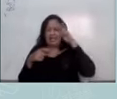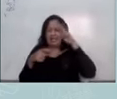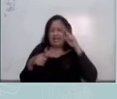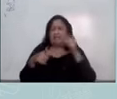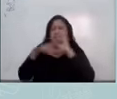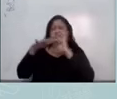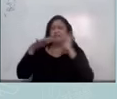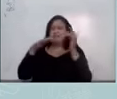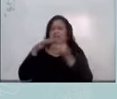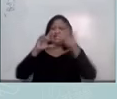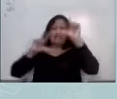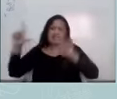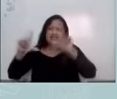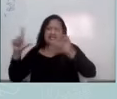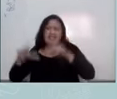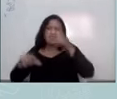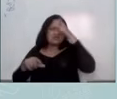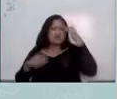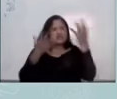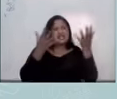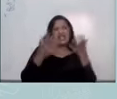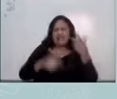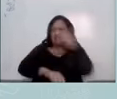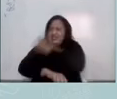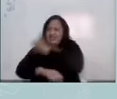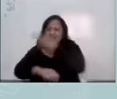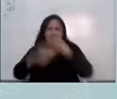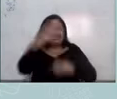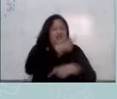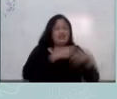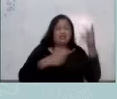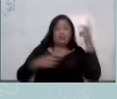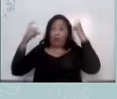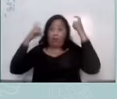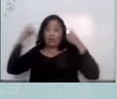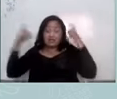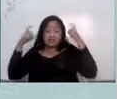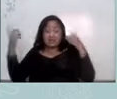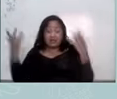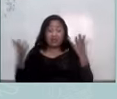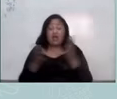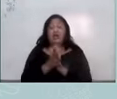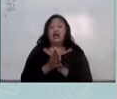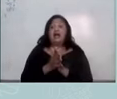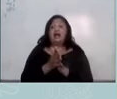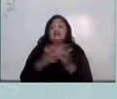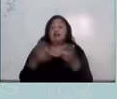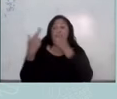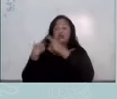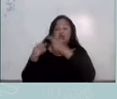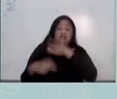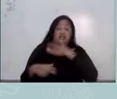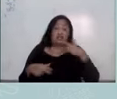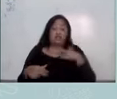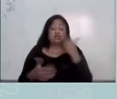confusão, o pessoal correndo para querer vacinação, e, enfim, e até as autoridades de saúde até estudam